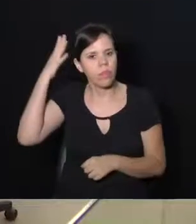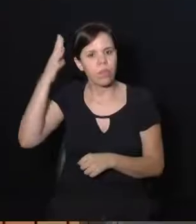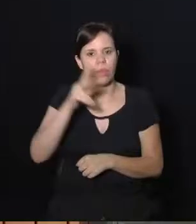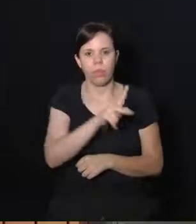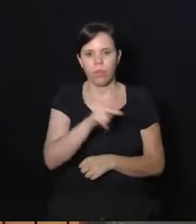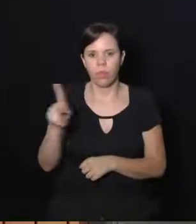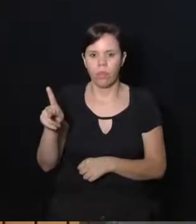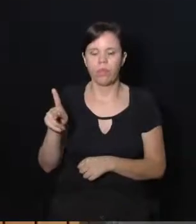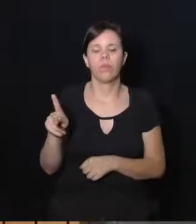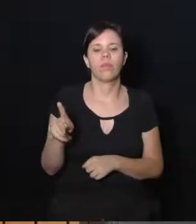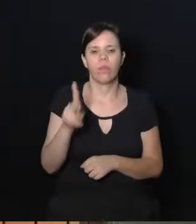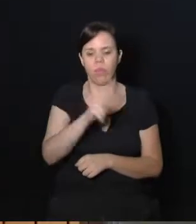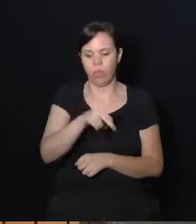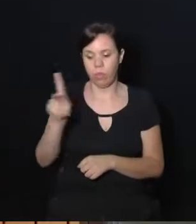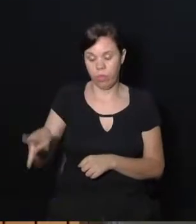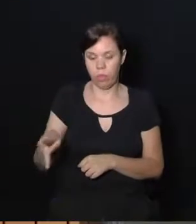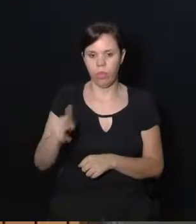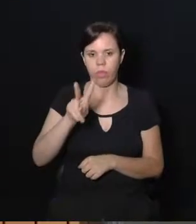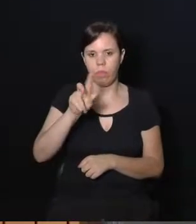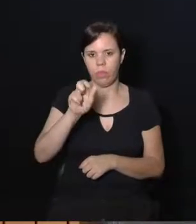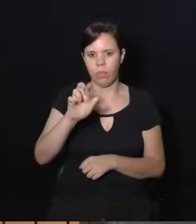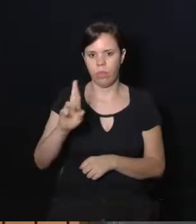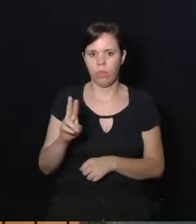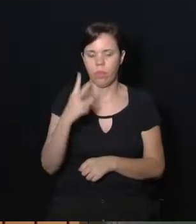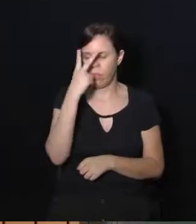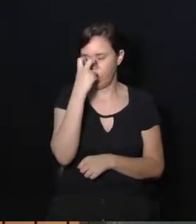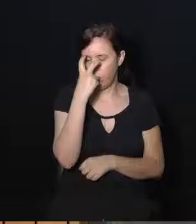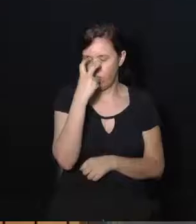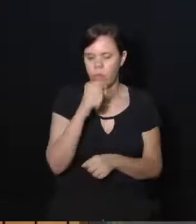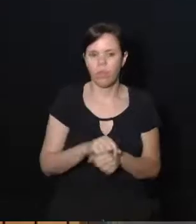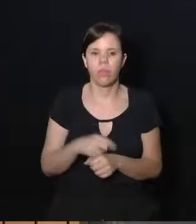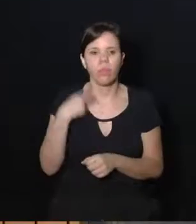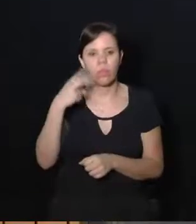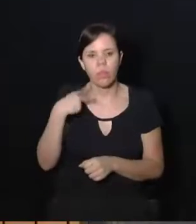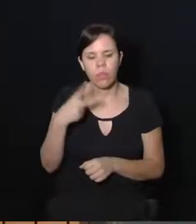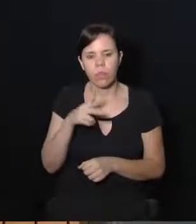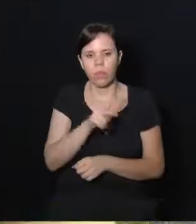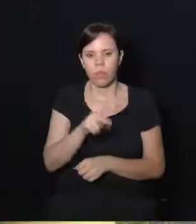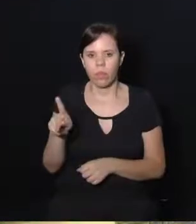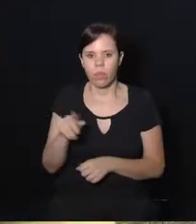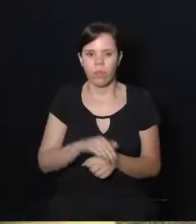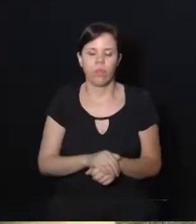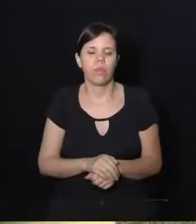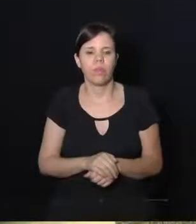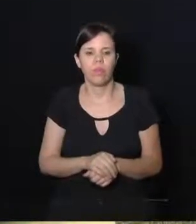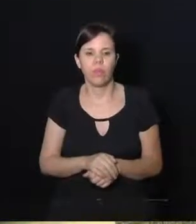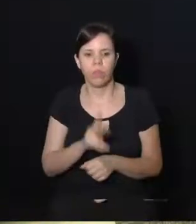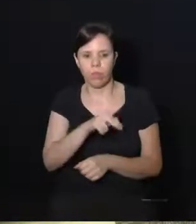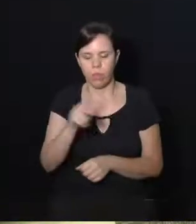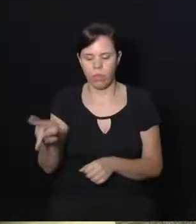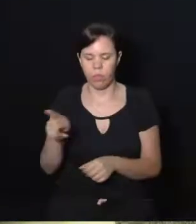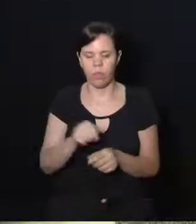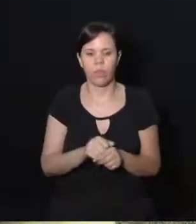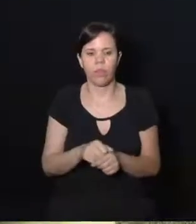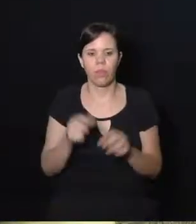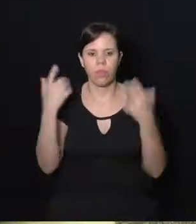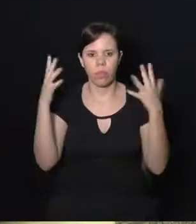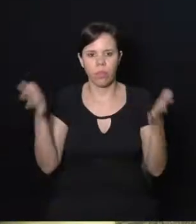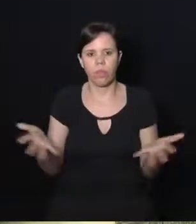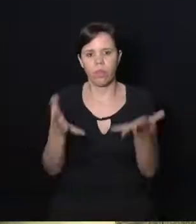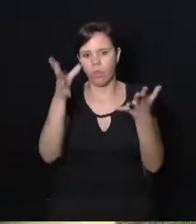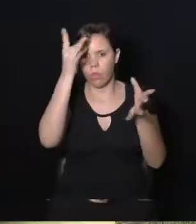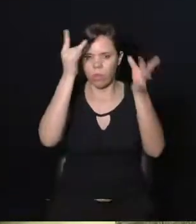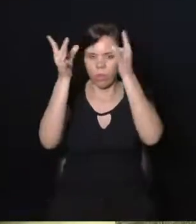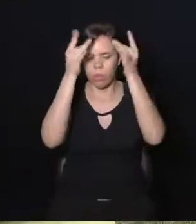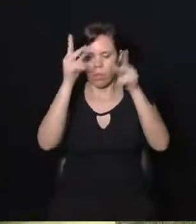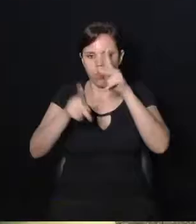professor Wagner Maia, que tem deficiência visual. O vereador Professor Alberto diz que eventos como esse servem de aprendizado